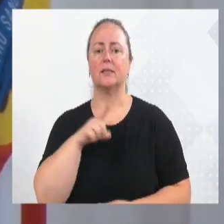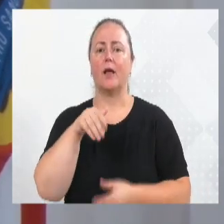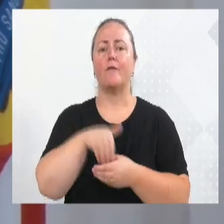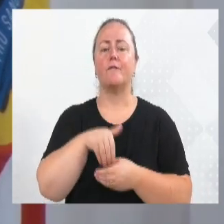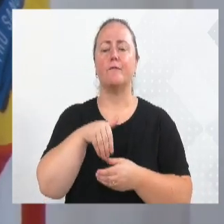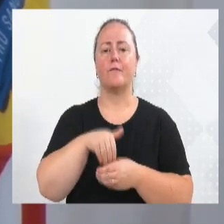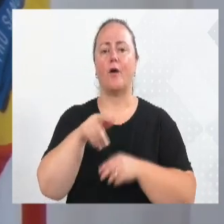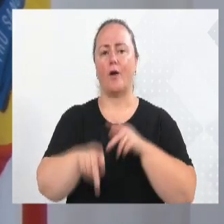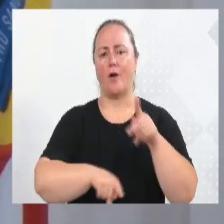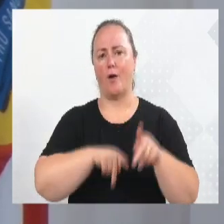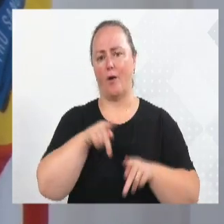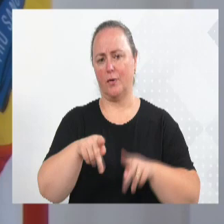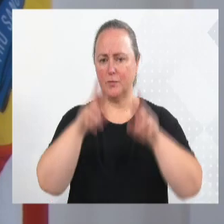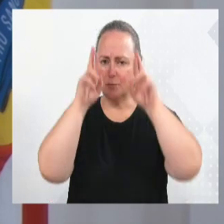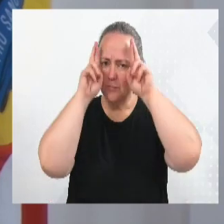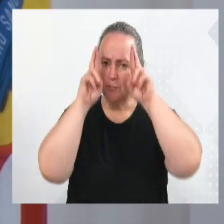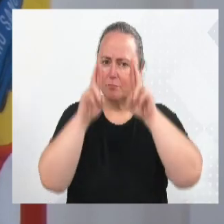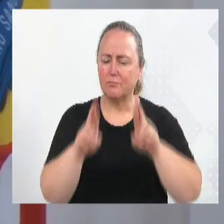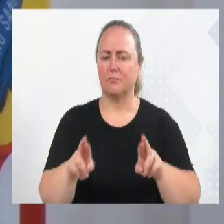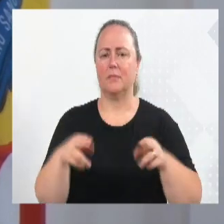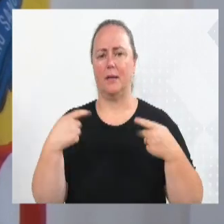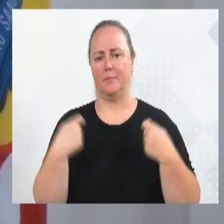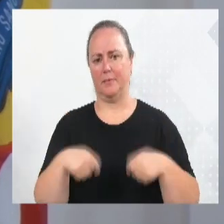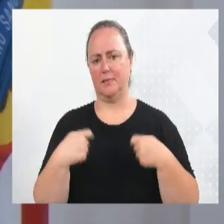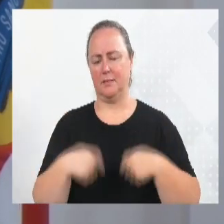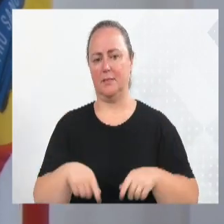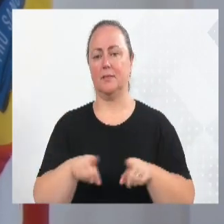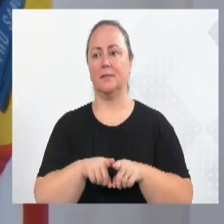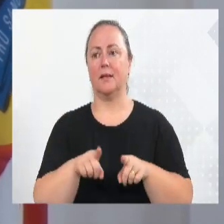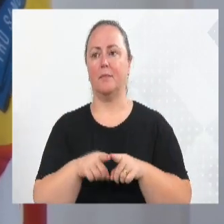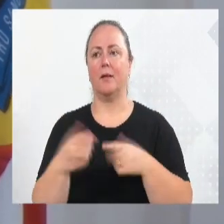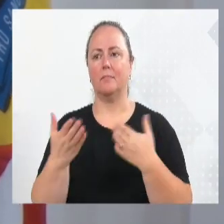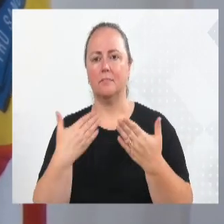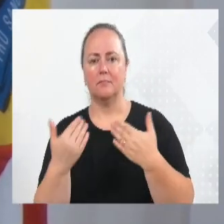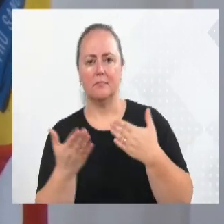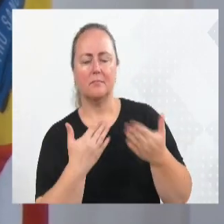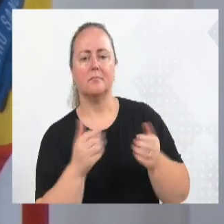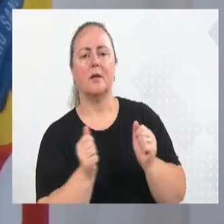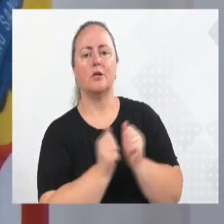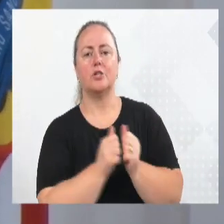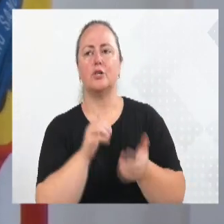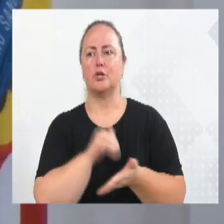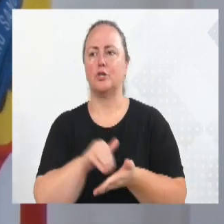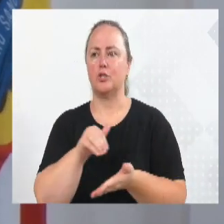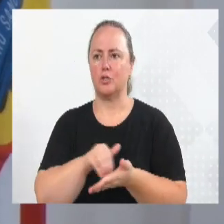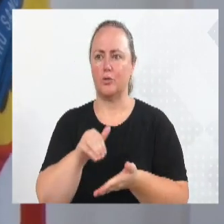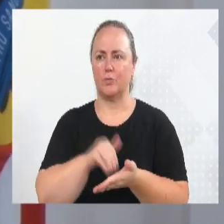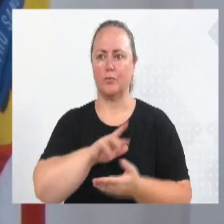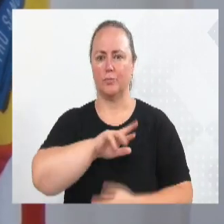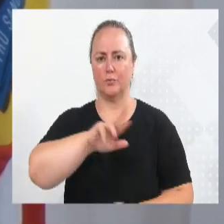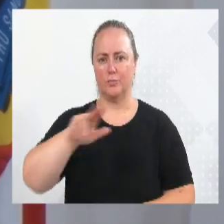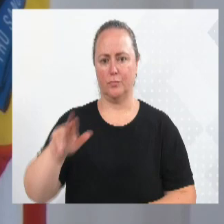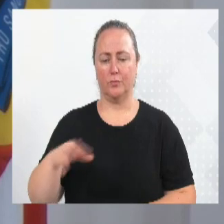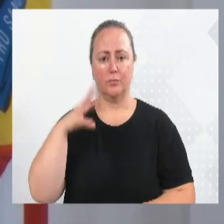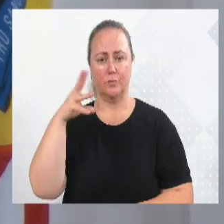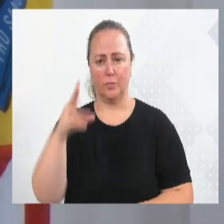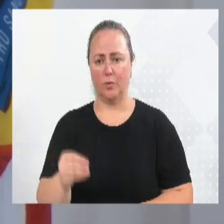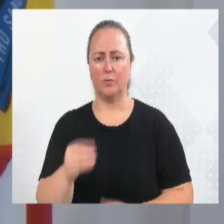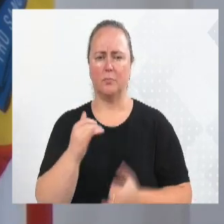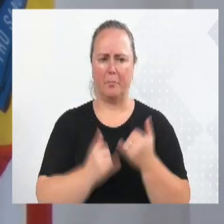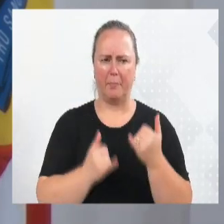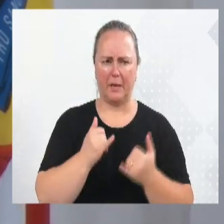e a gente tem que respeitar muito isso mas também respeitar nas conversas que a gente tem com os secretários né E nem todos Nós pensamos